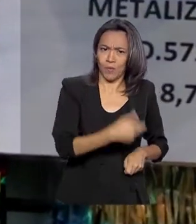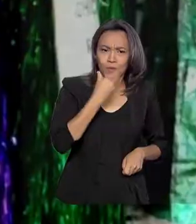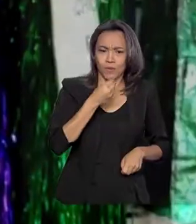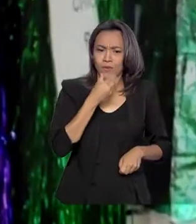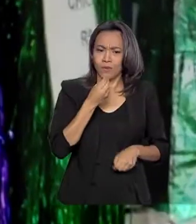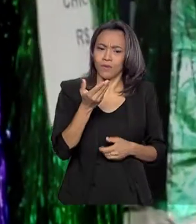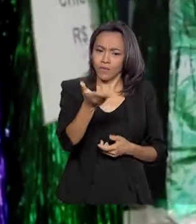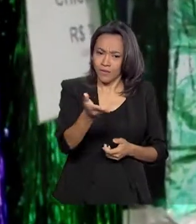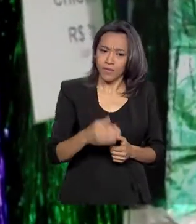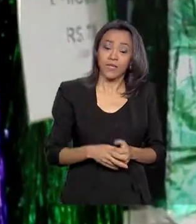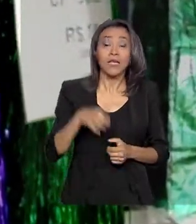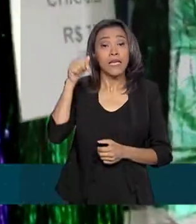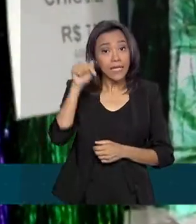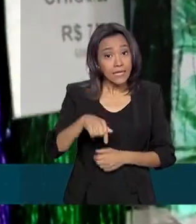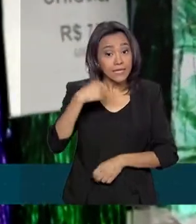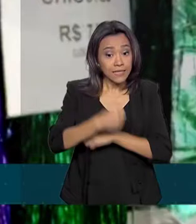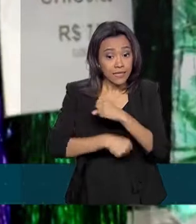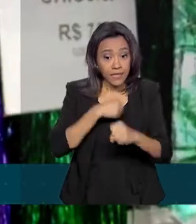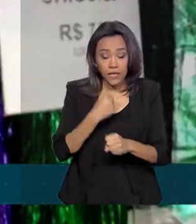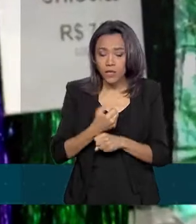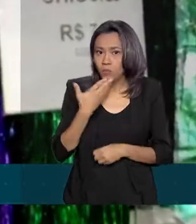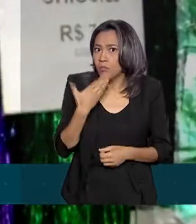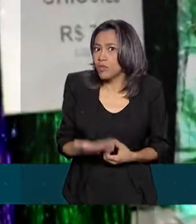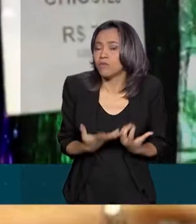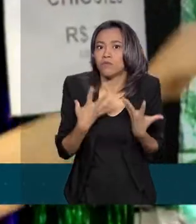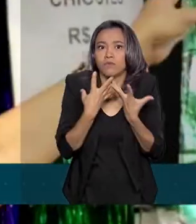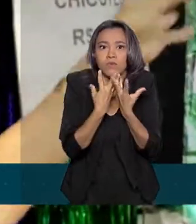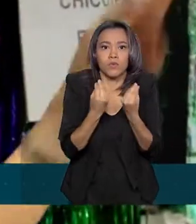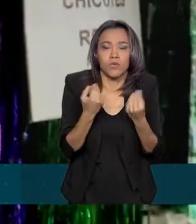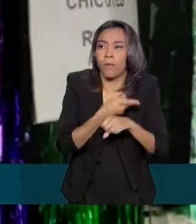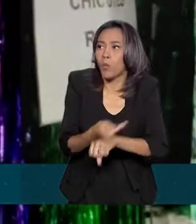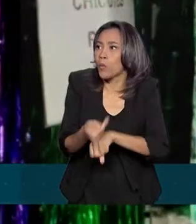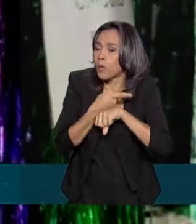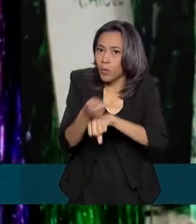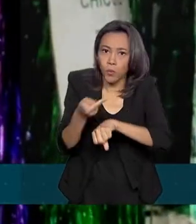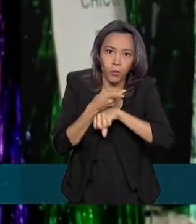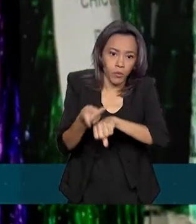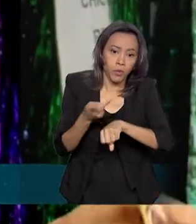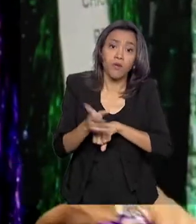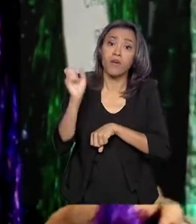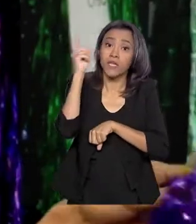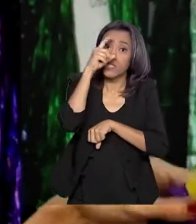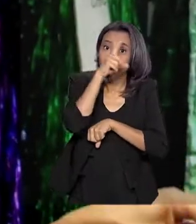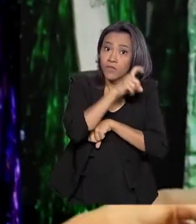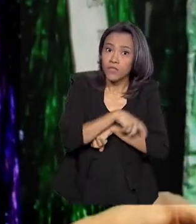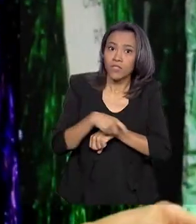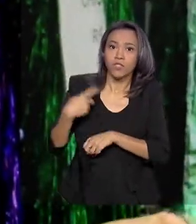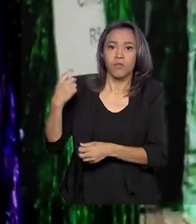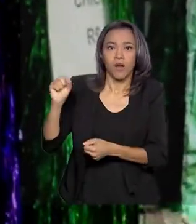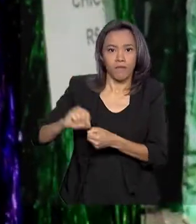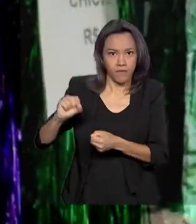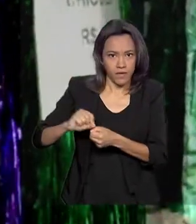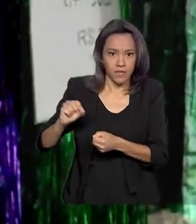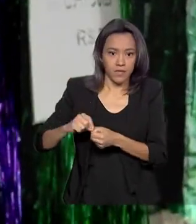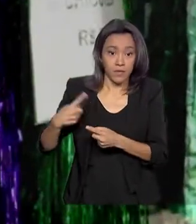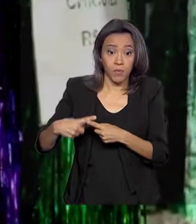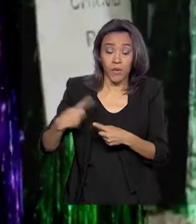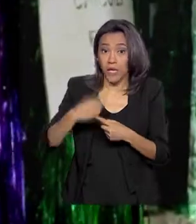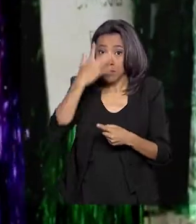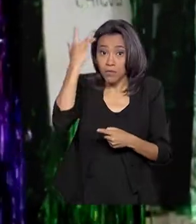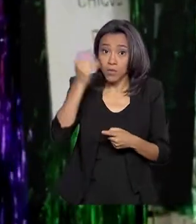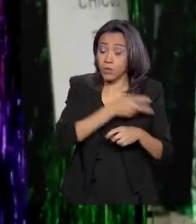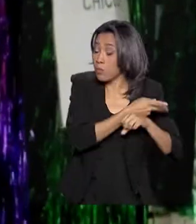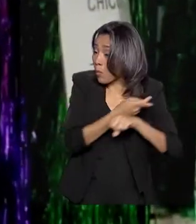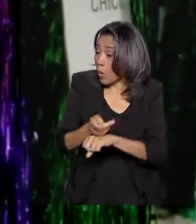ombros. Esse ano a demanda foi muito grande. Inclusive tivemos dificuldade na fabricação, devido à demanda